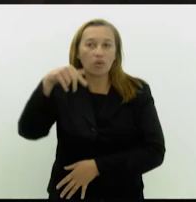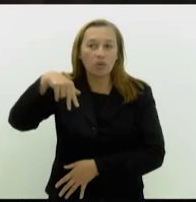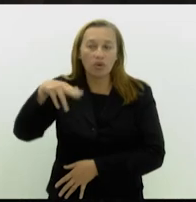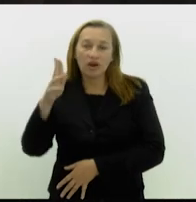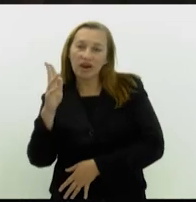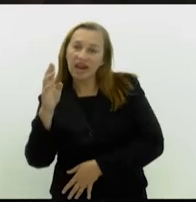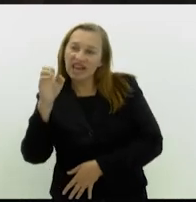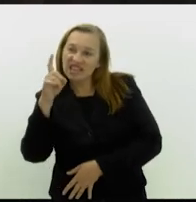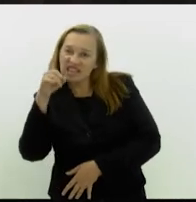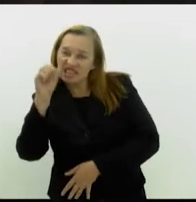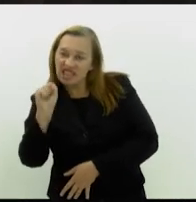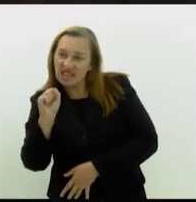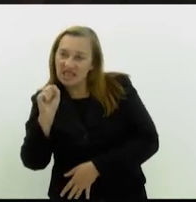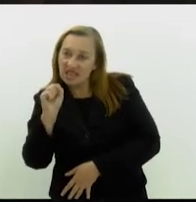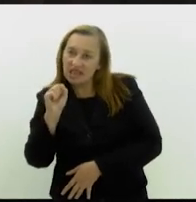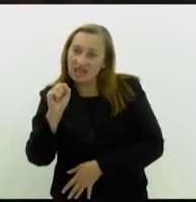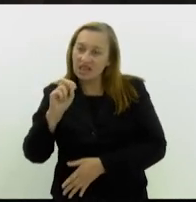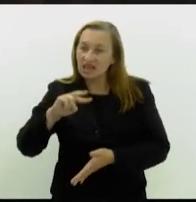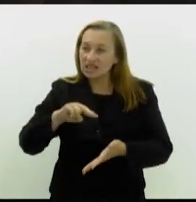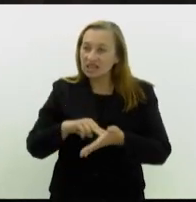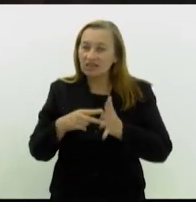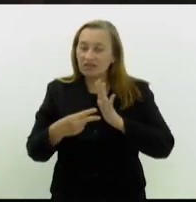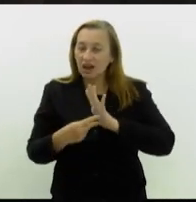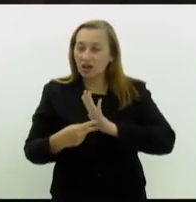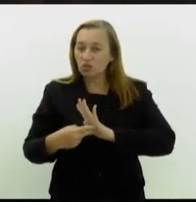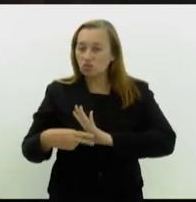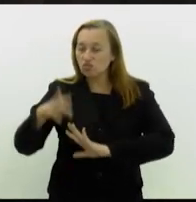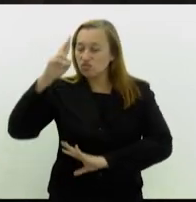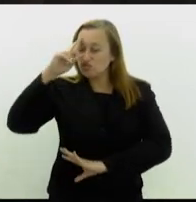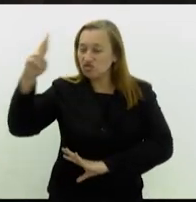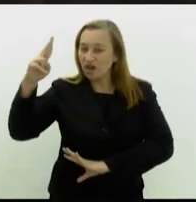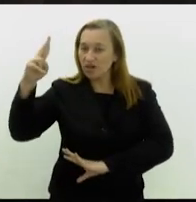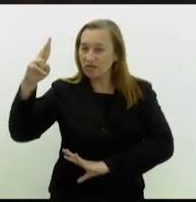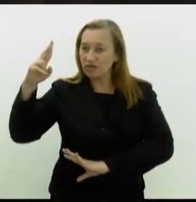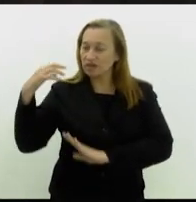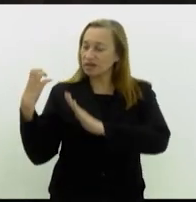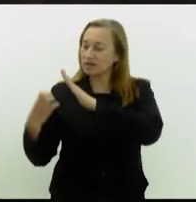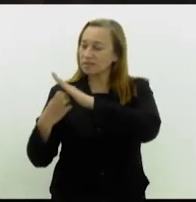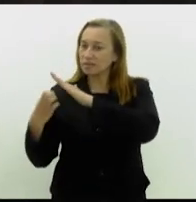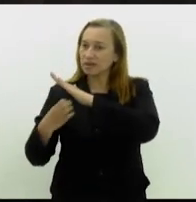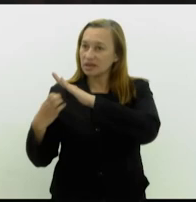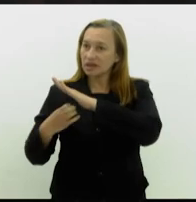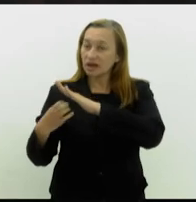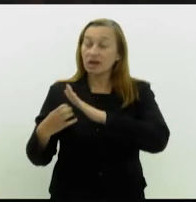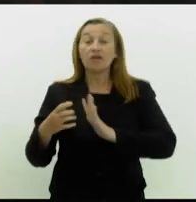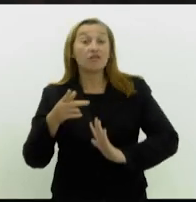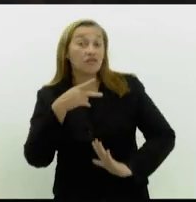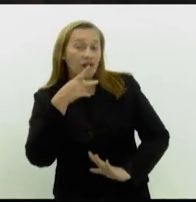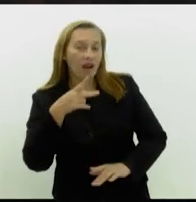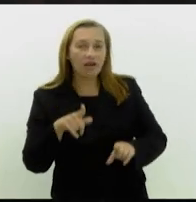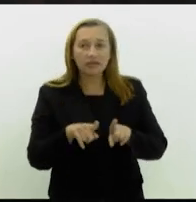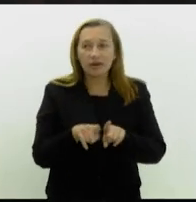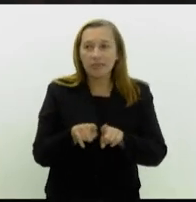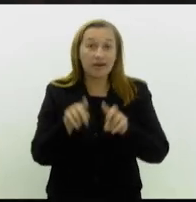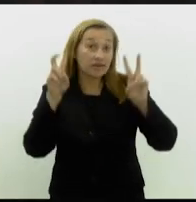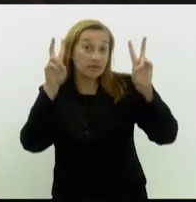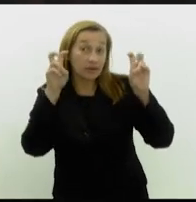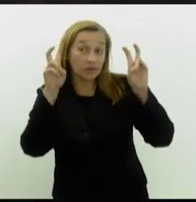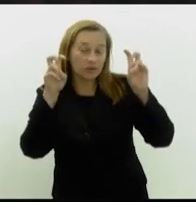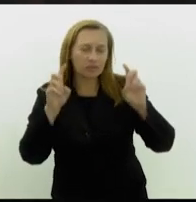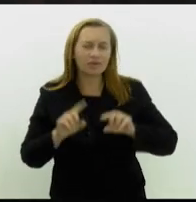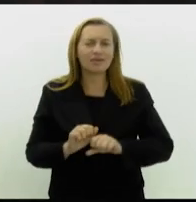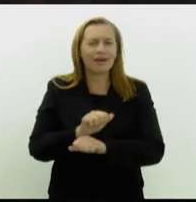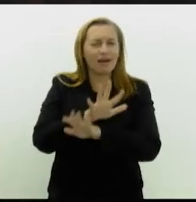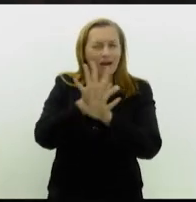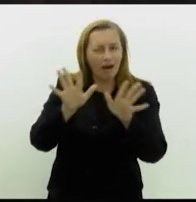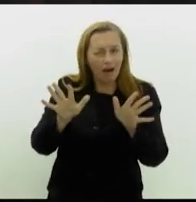no sentido dos donos da produção né então é preciso também explicitar essas questões Mas é claro